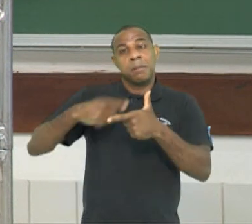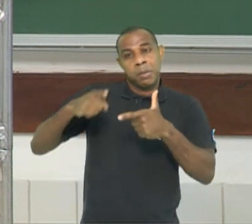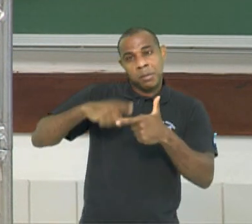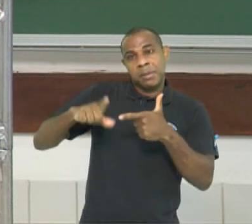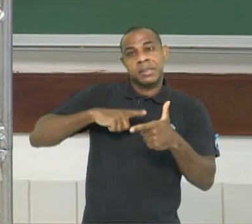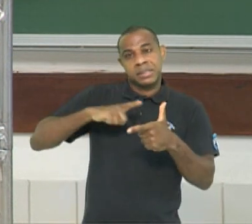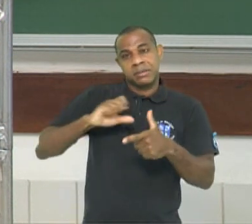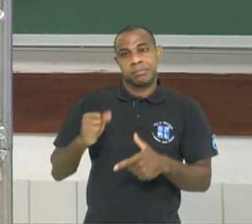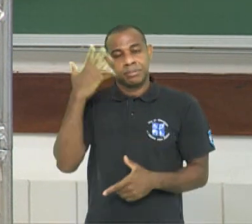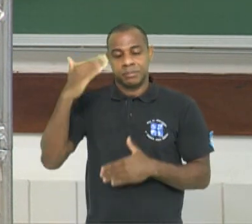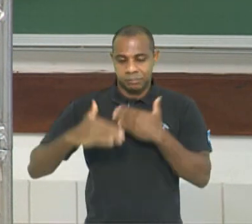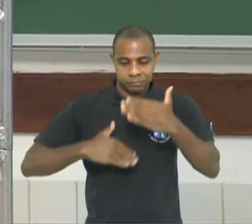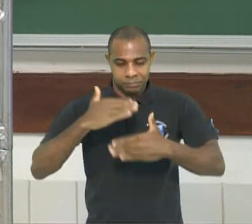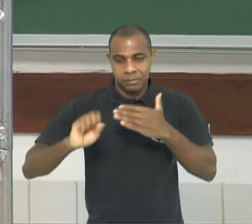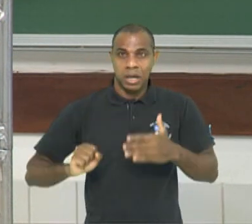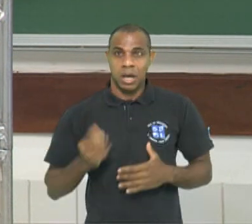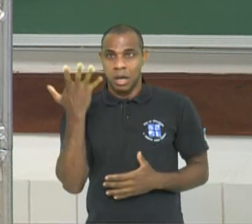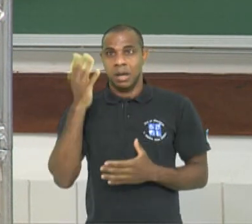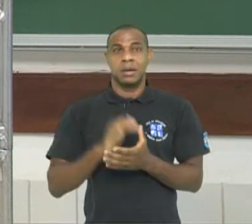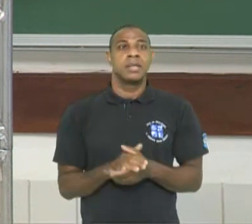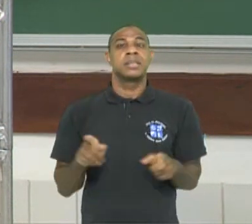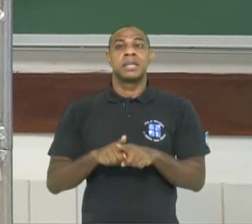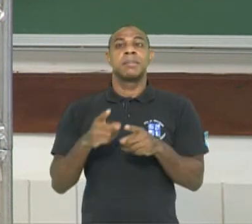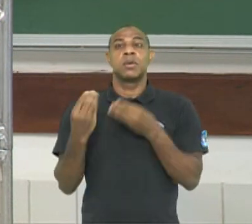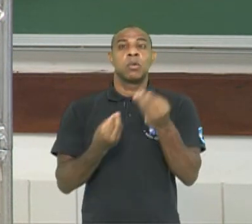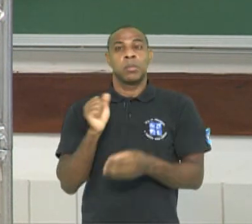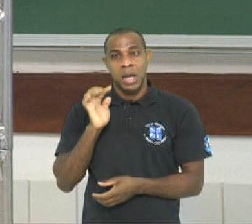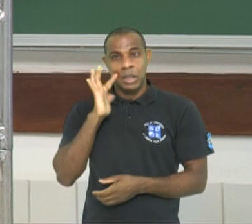que eles geram e uma forma de solução.